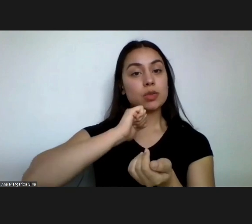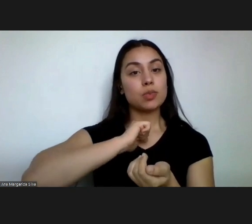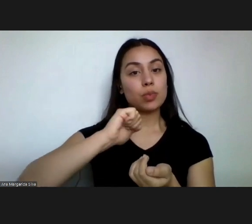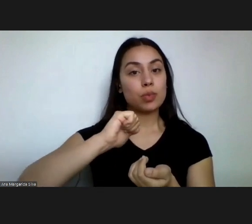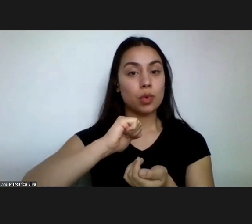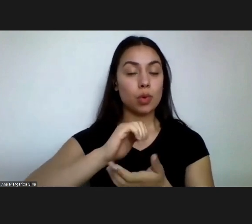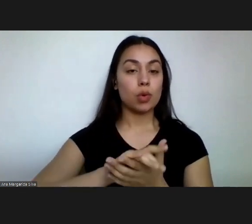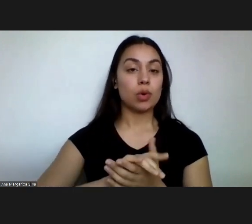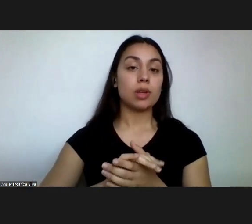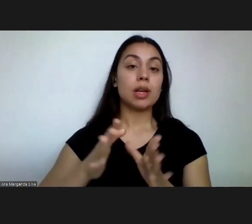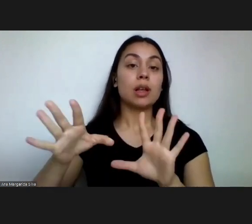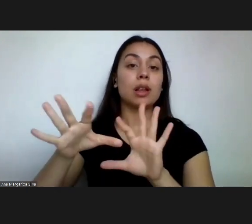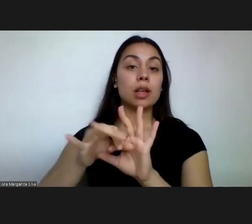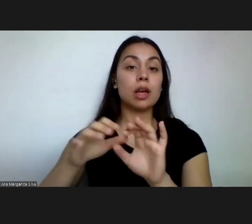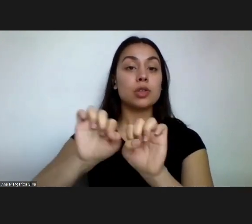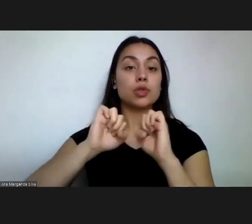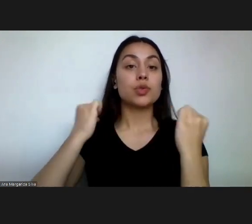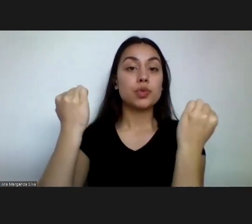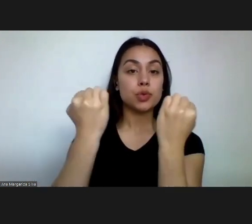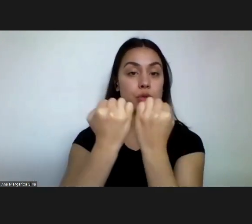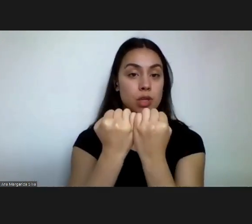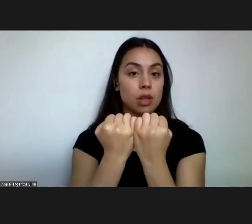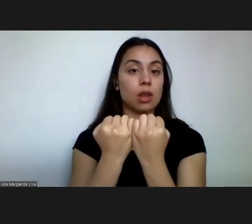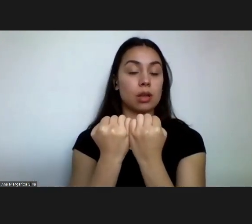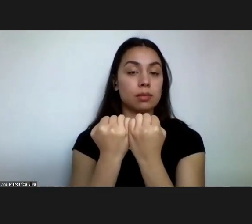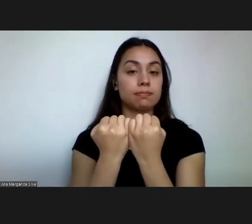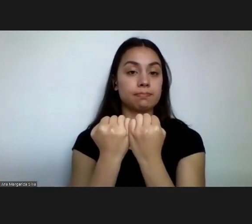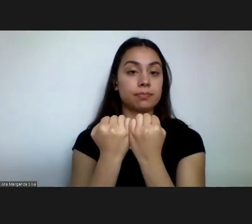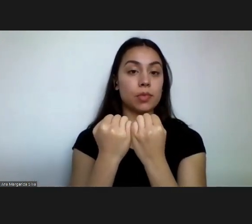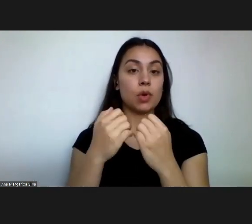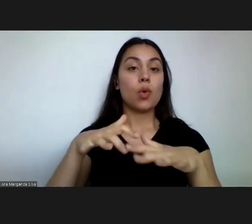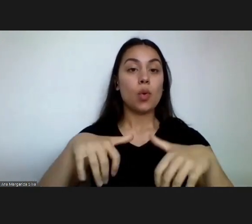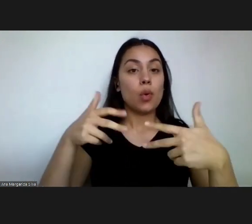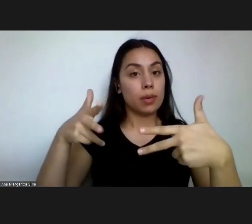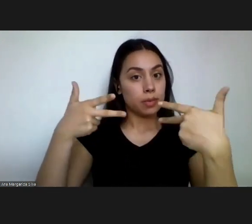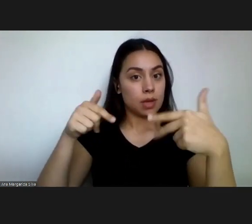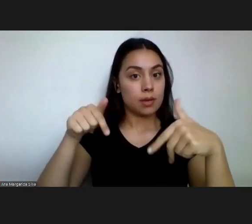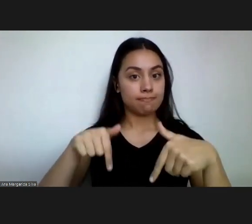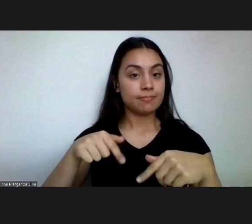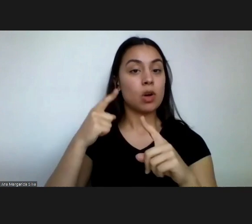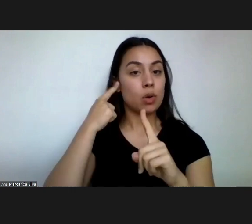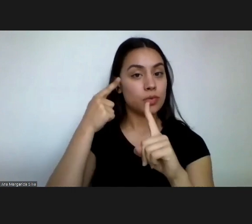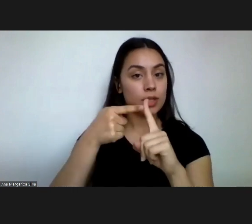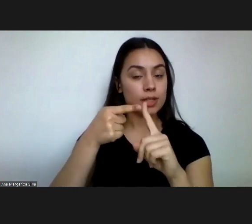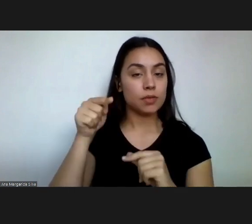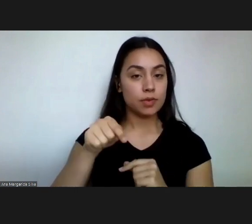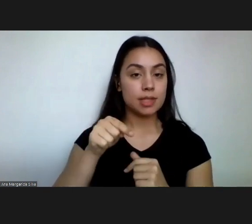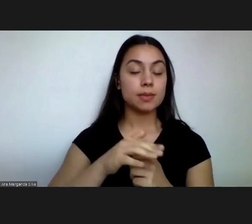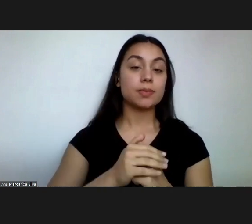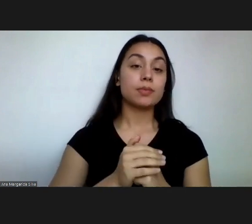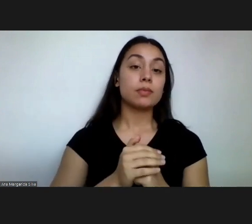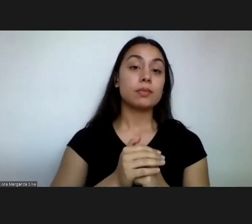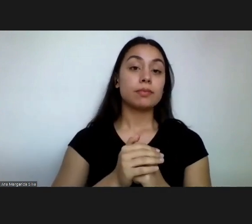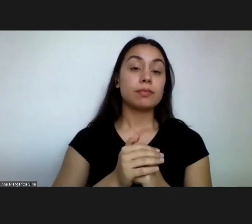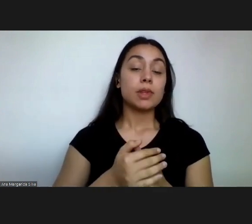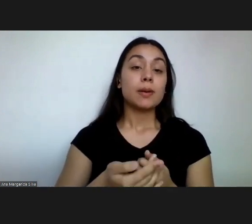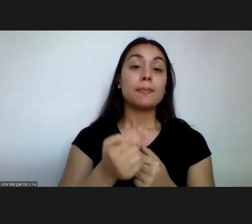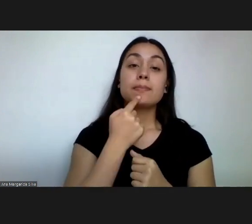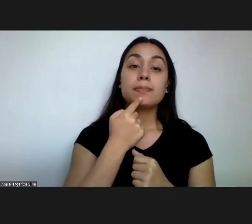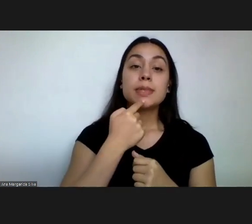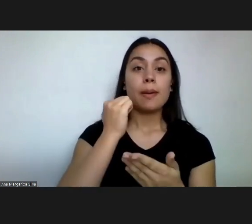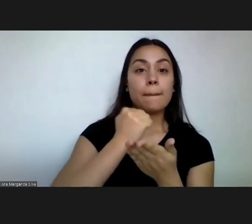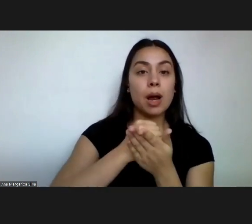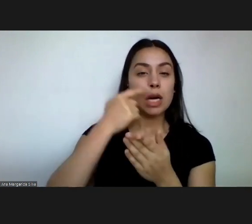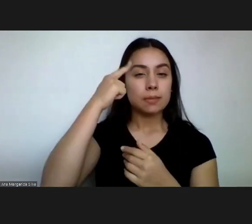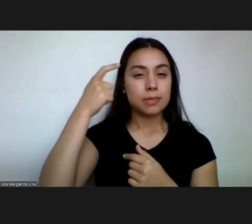em articulação com a sociedade civil, como é o caso do webinar de hoje, com o objetivo de promover, nomeadamente, a desconstrução de